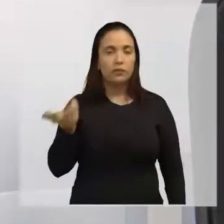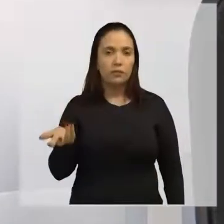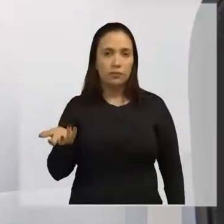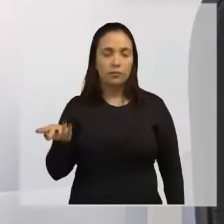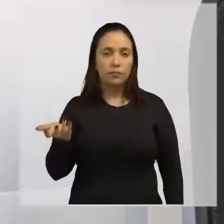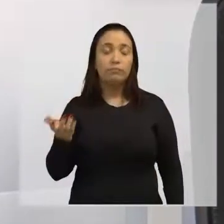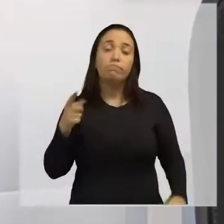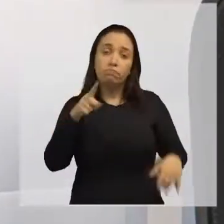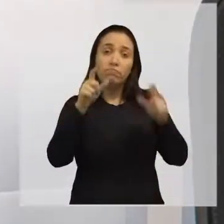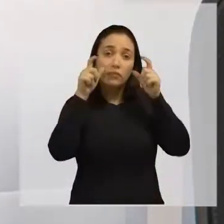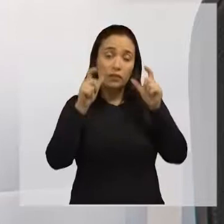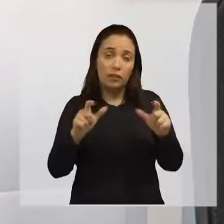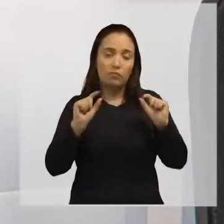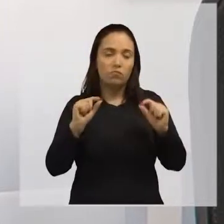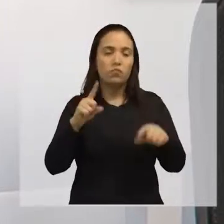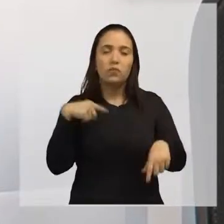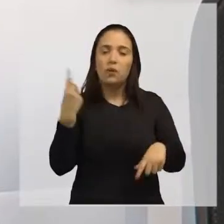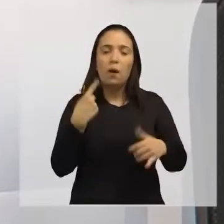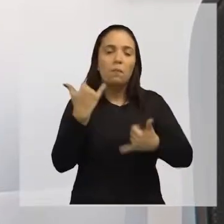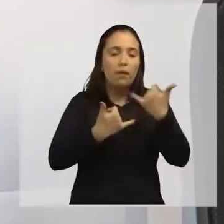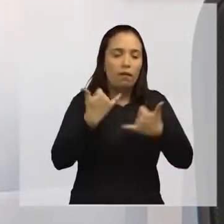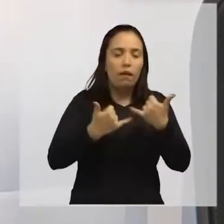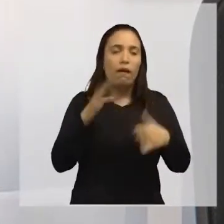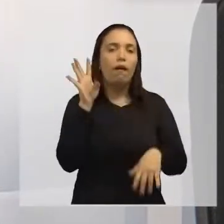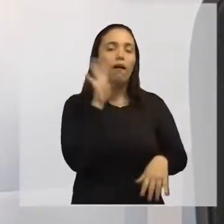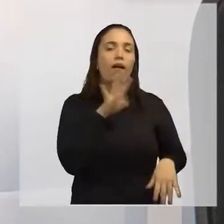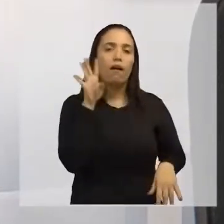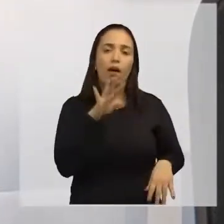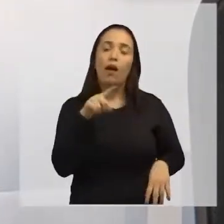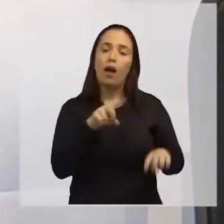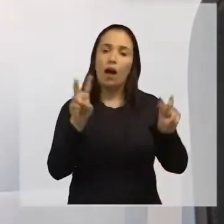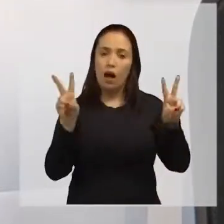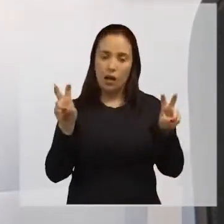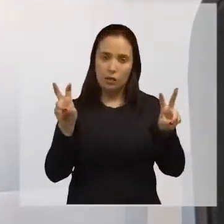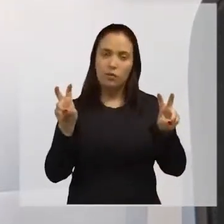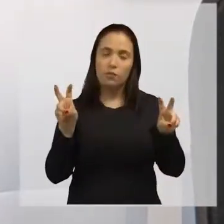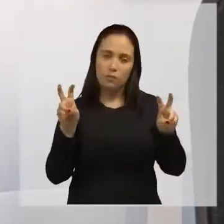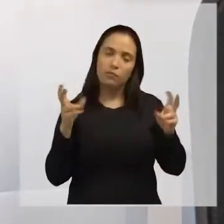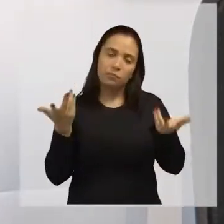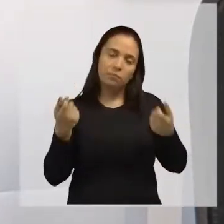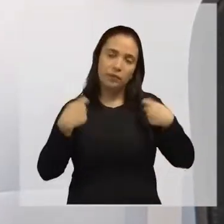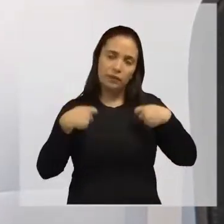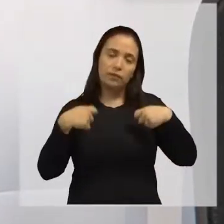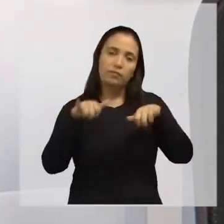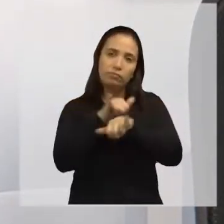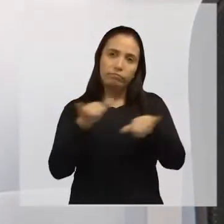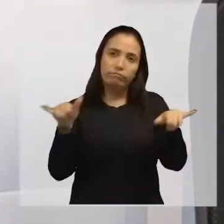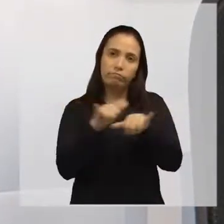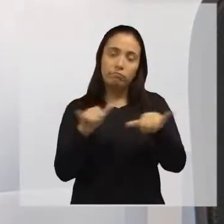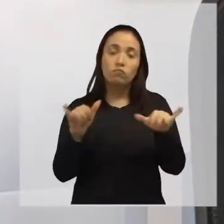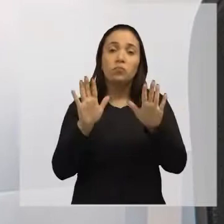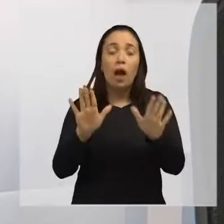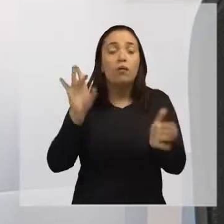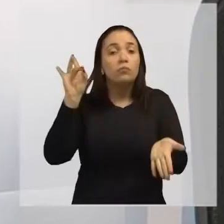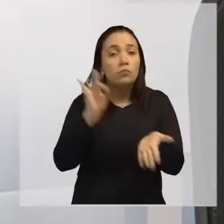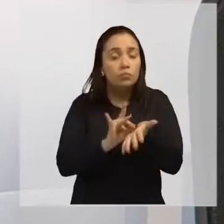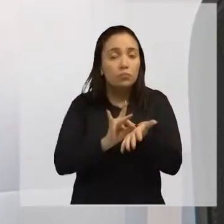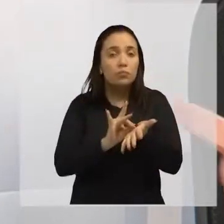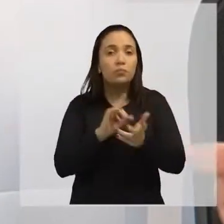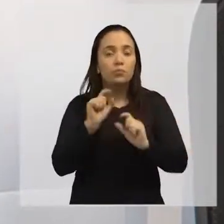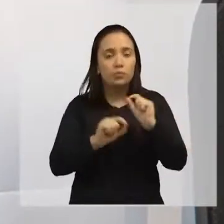interessante que a gente brinca um pouco aqui, eu acho que é um assunto que não tinha como não vir à tona, mas a grande realidade é que talvez,